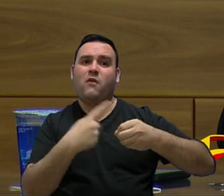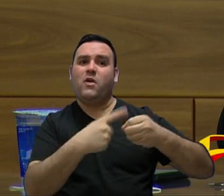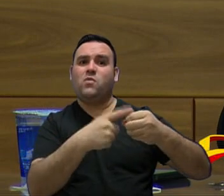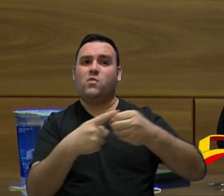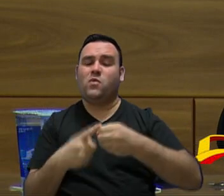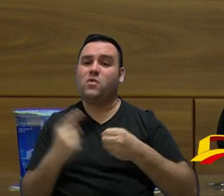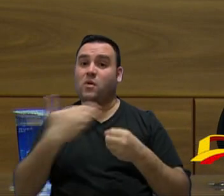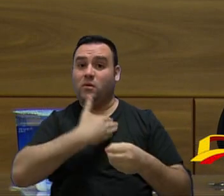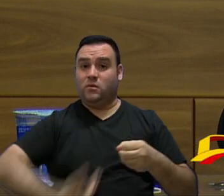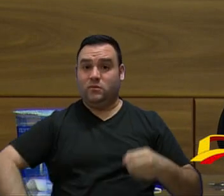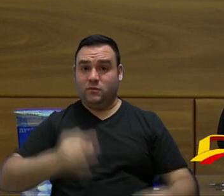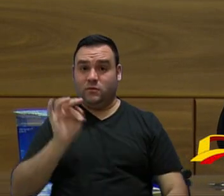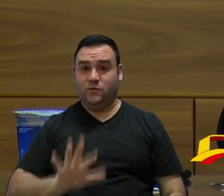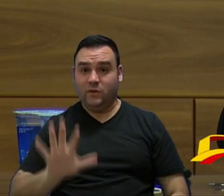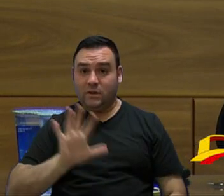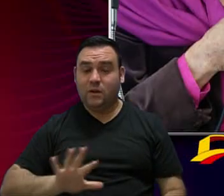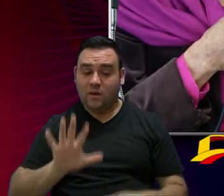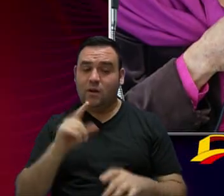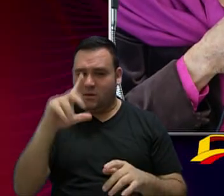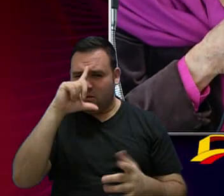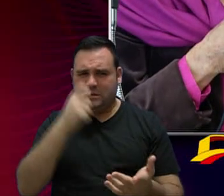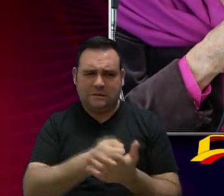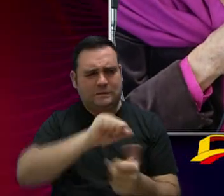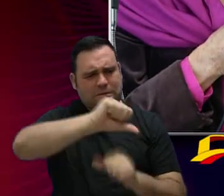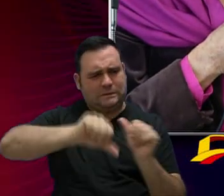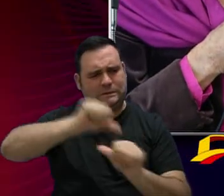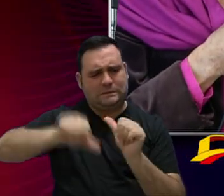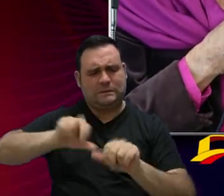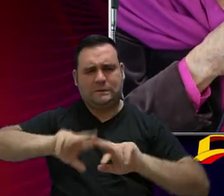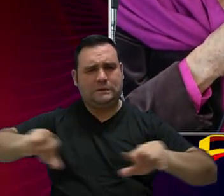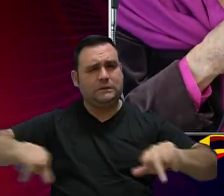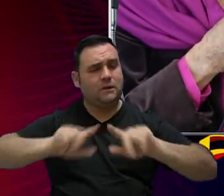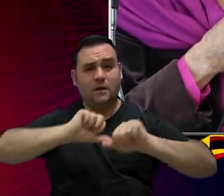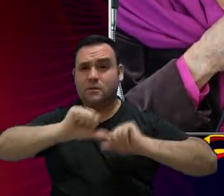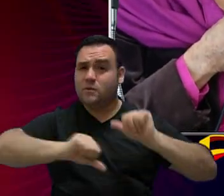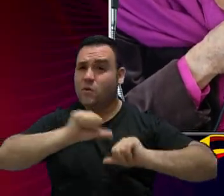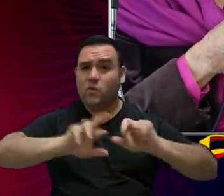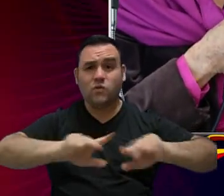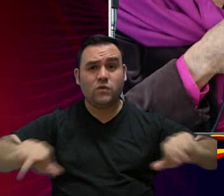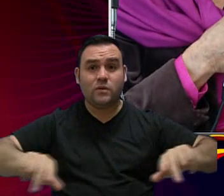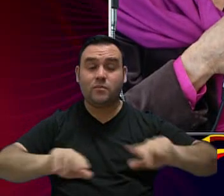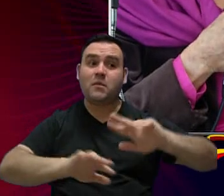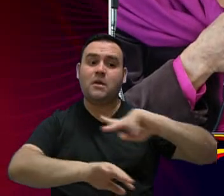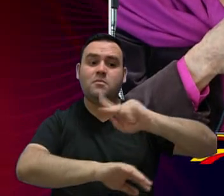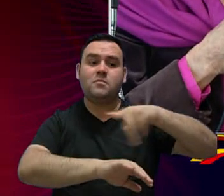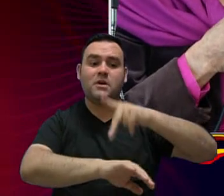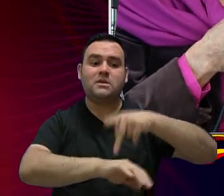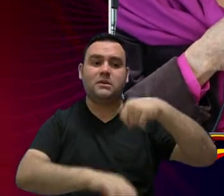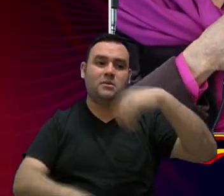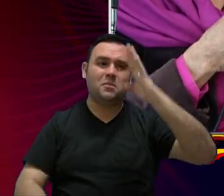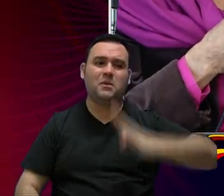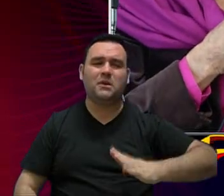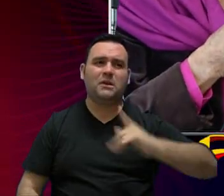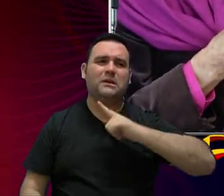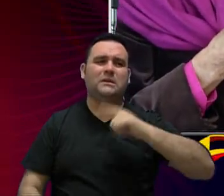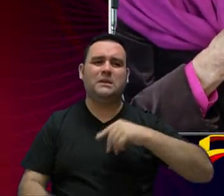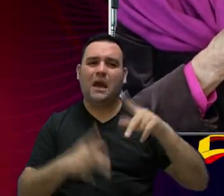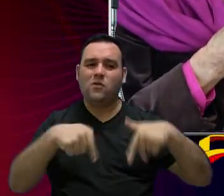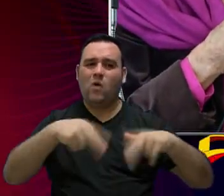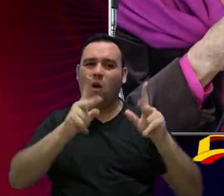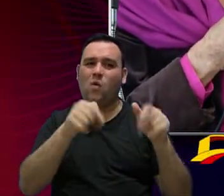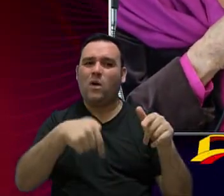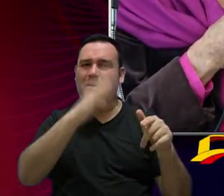o governo federal determinou várias coisas não tem várias doutor não tem país no mundo que tem uma desorientação